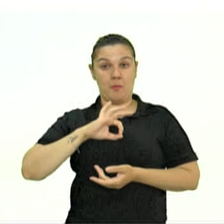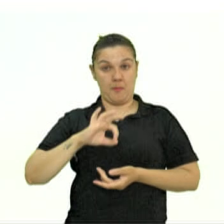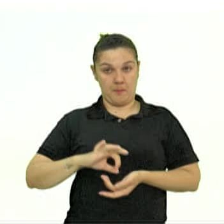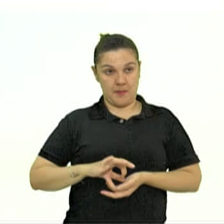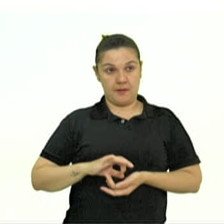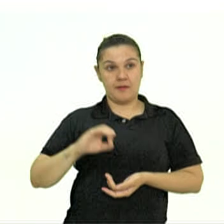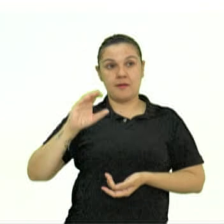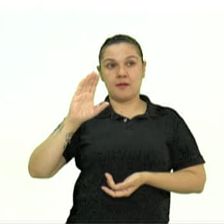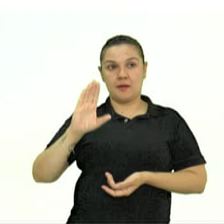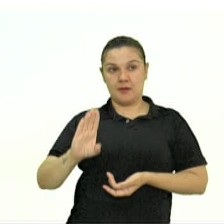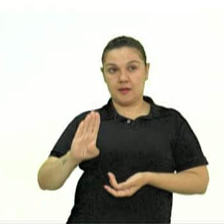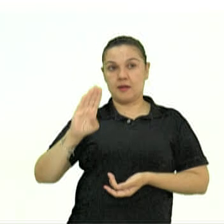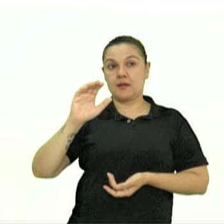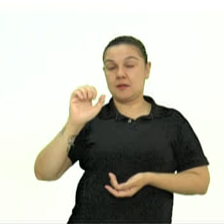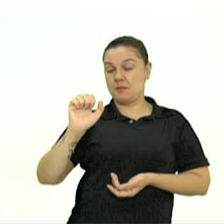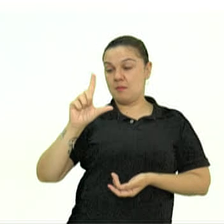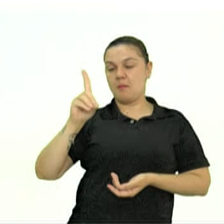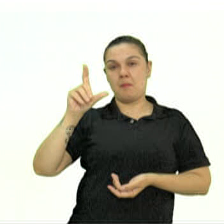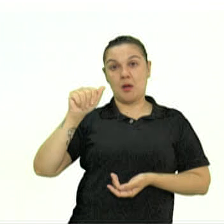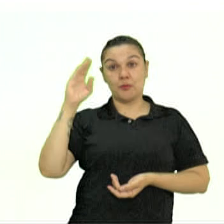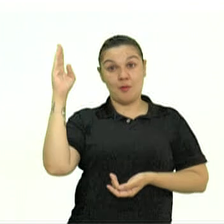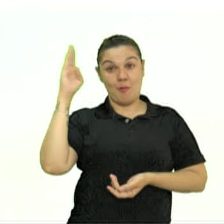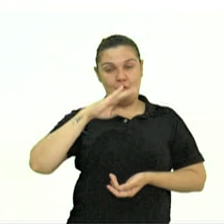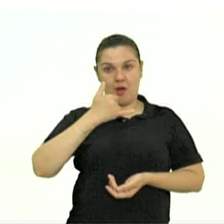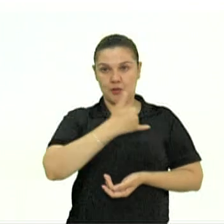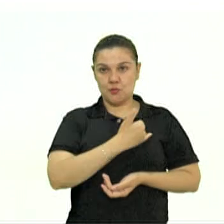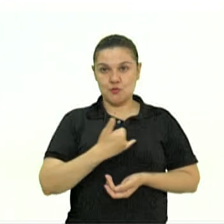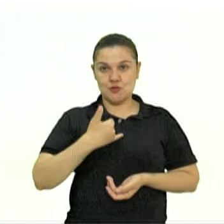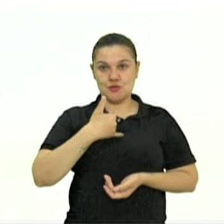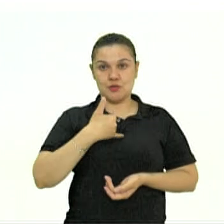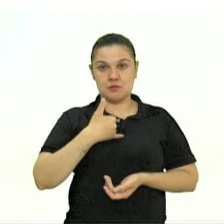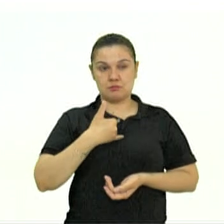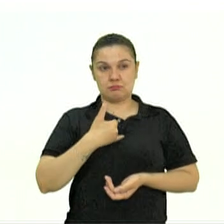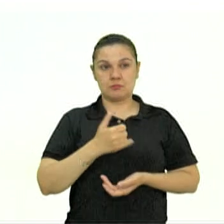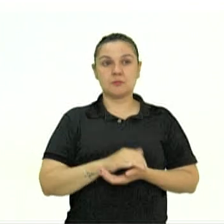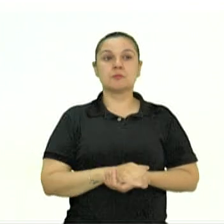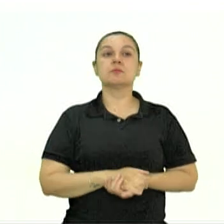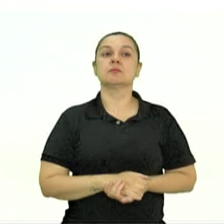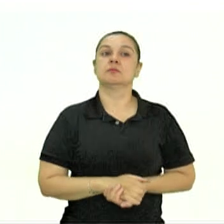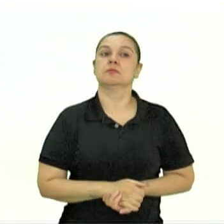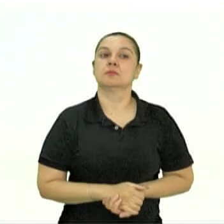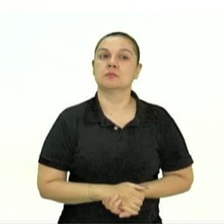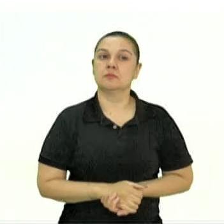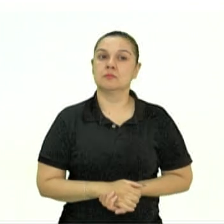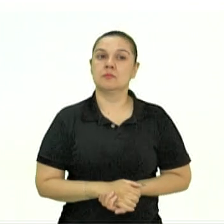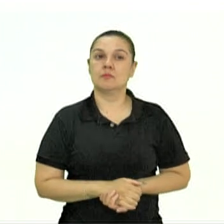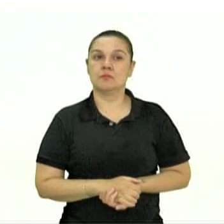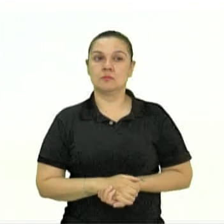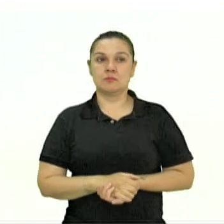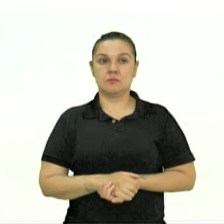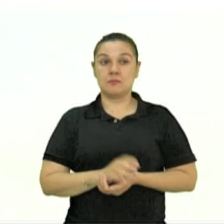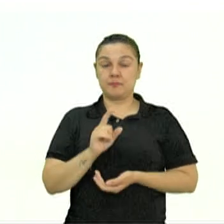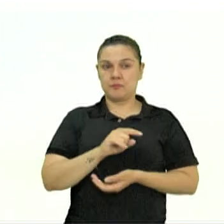Balda, que ele é quem? O vilão, jesuíta, devidamente o quê?